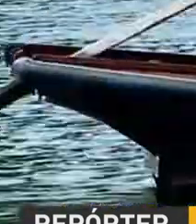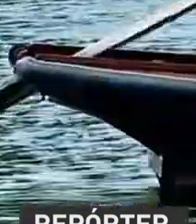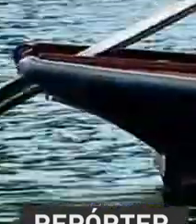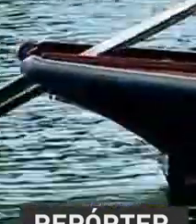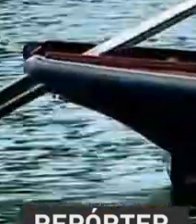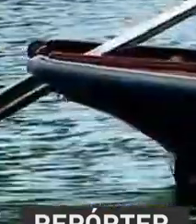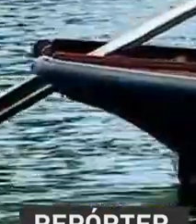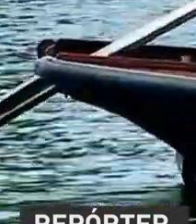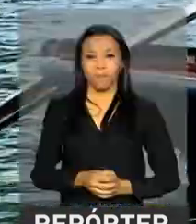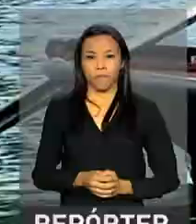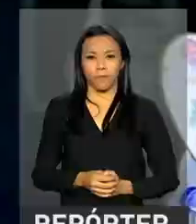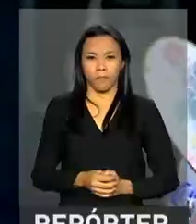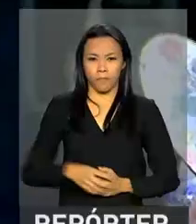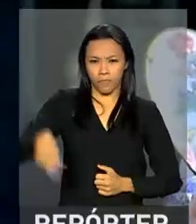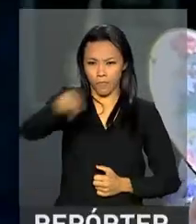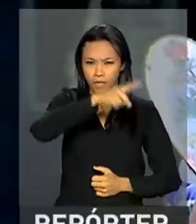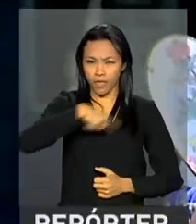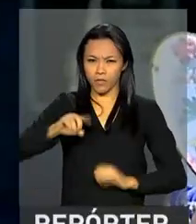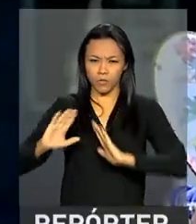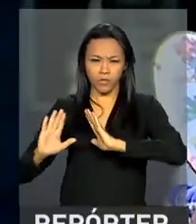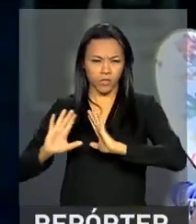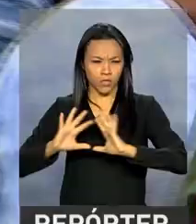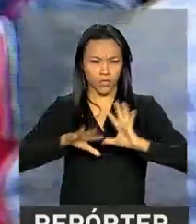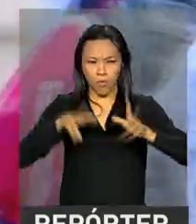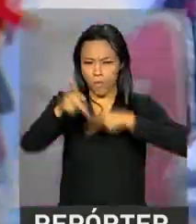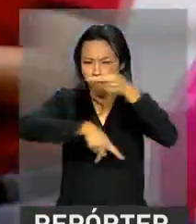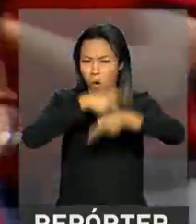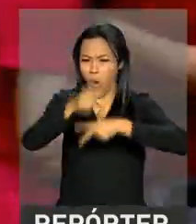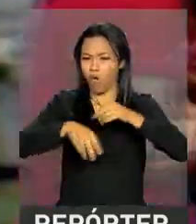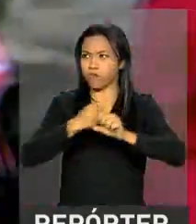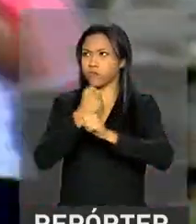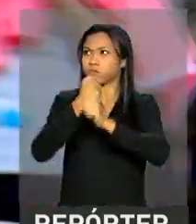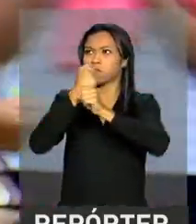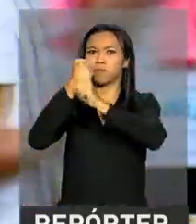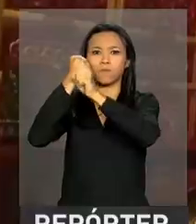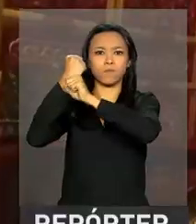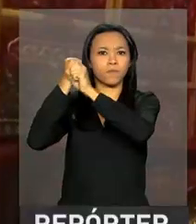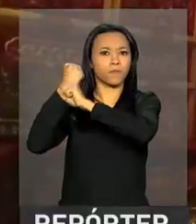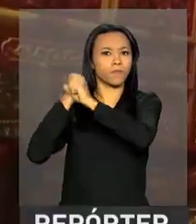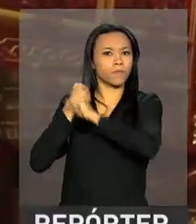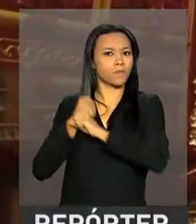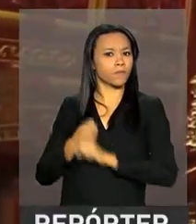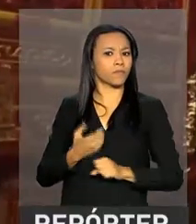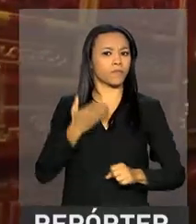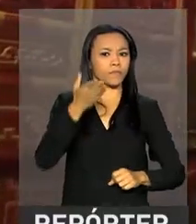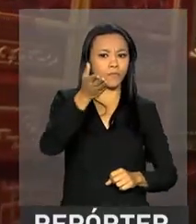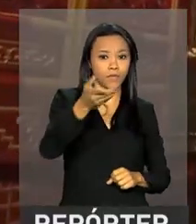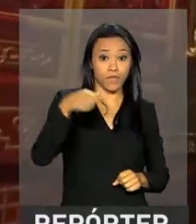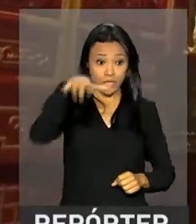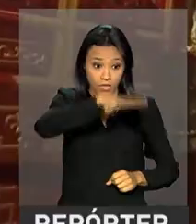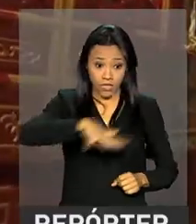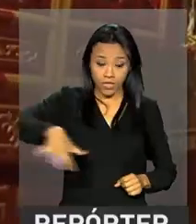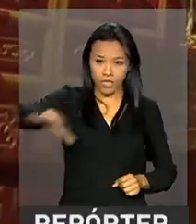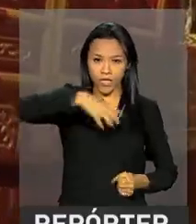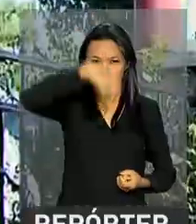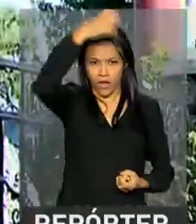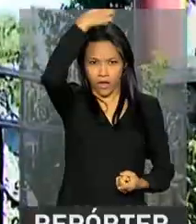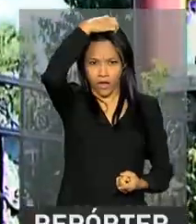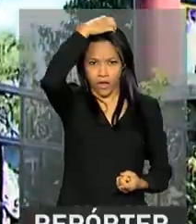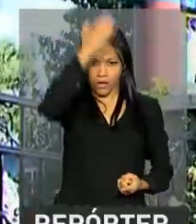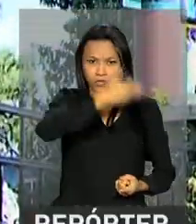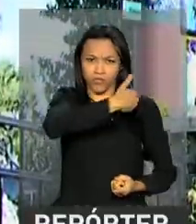Uma civilização milenar em um mundo contemporâneo. Na China, das dinastias e